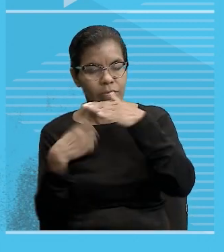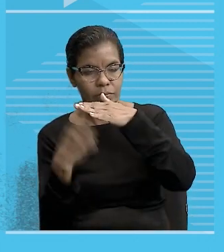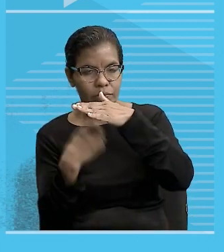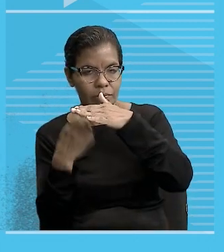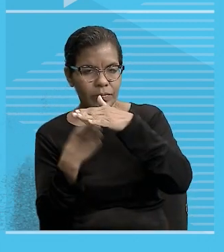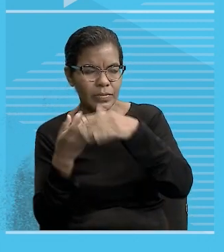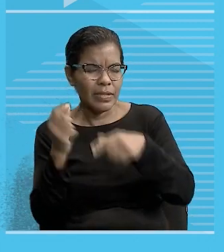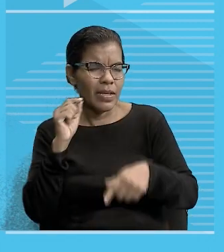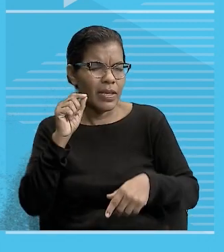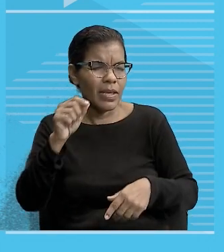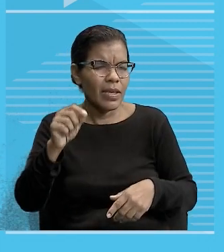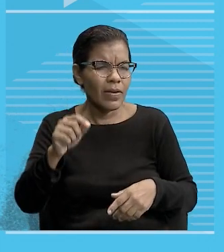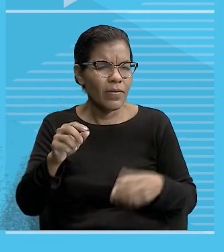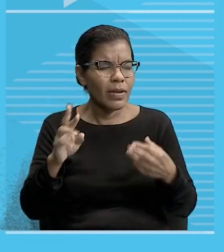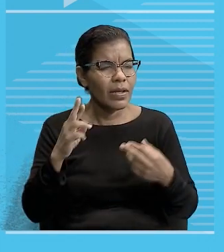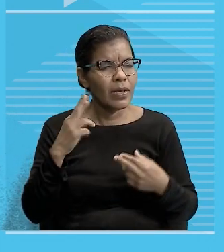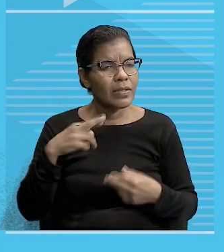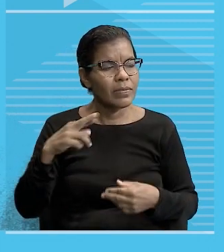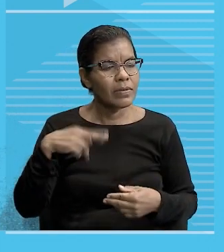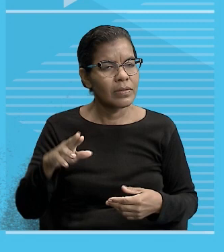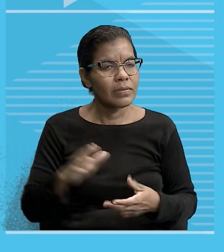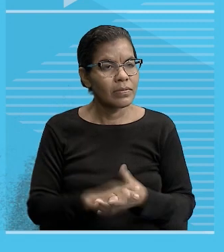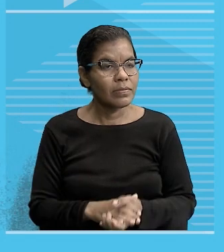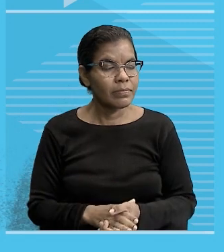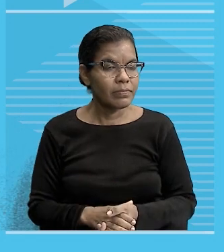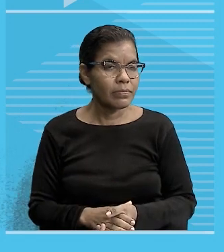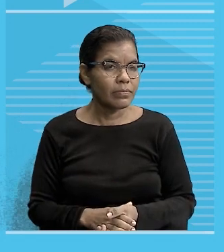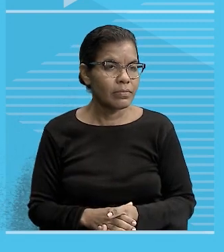Quem é responsável por